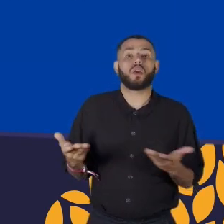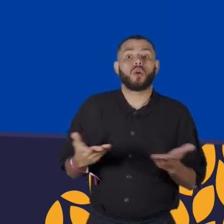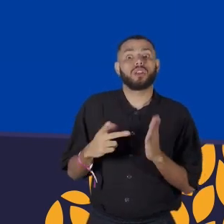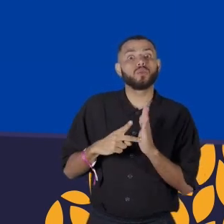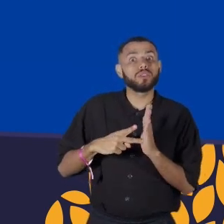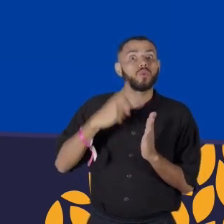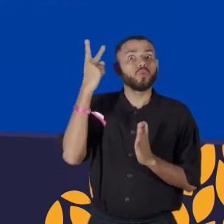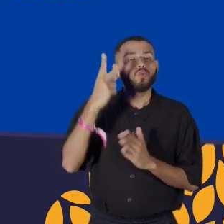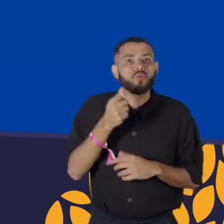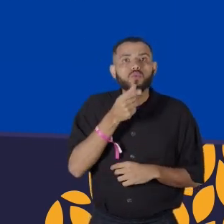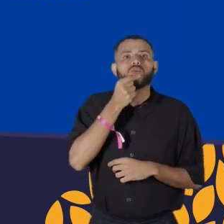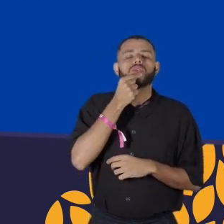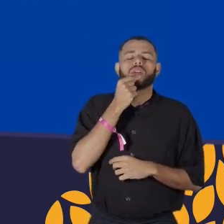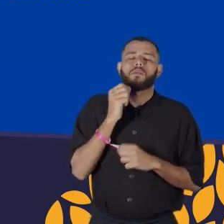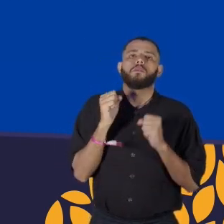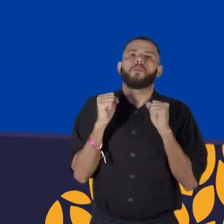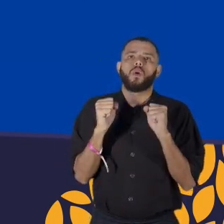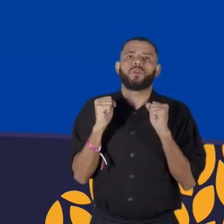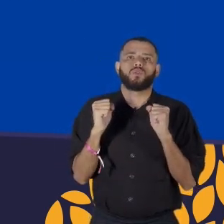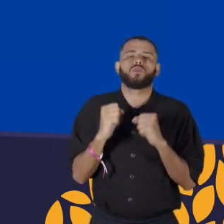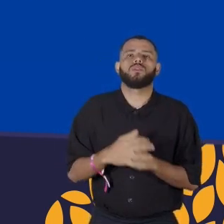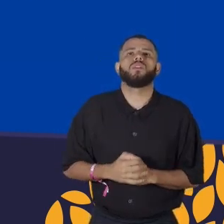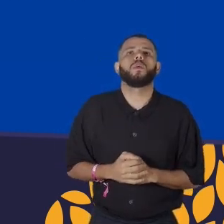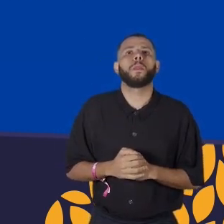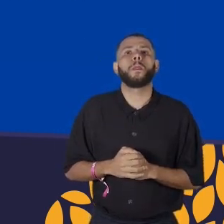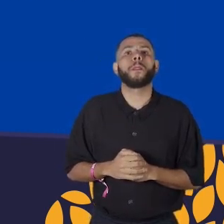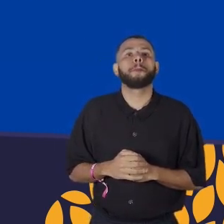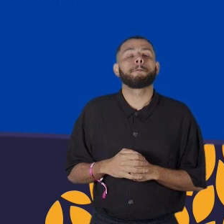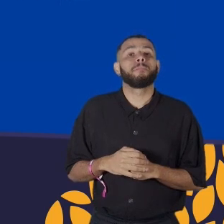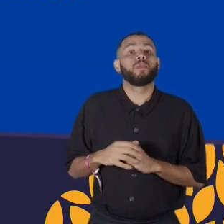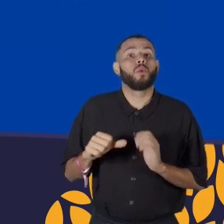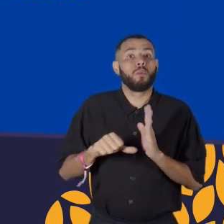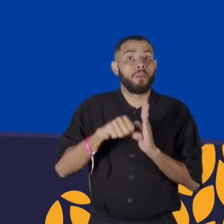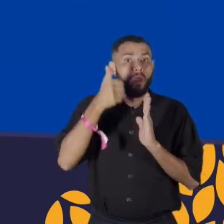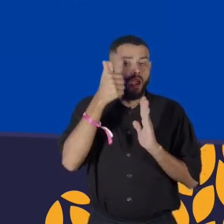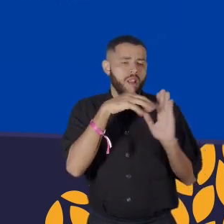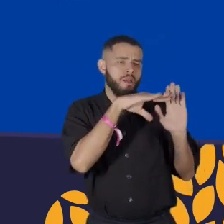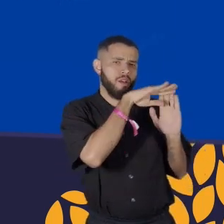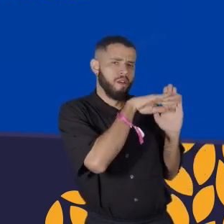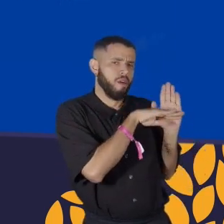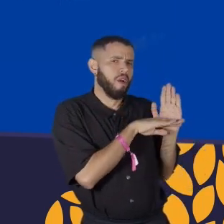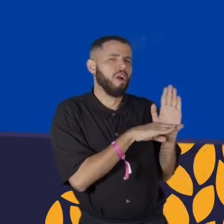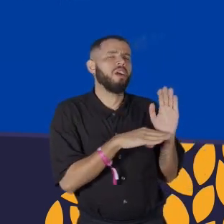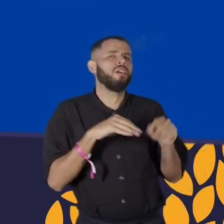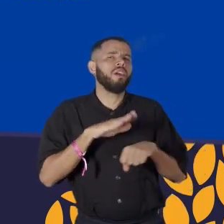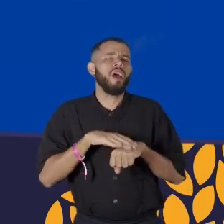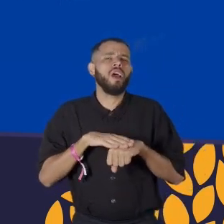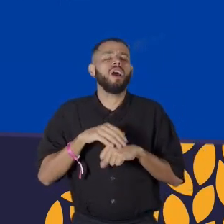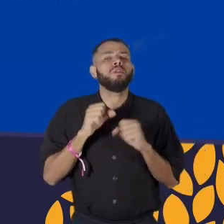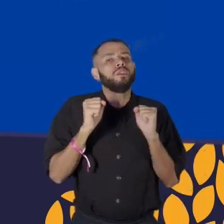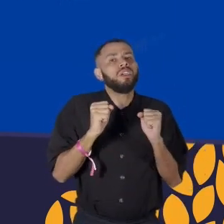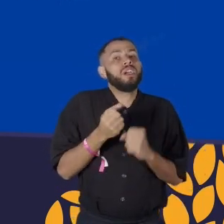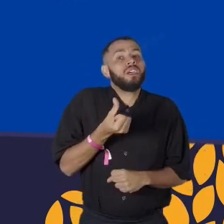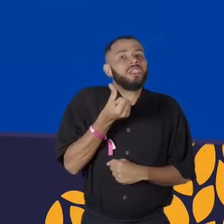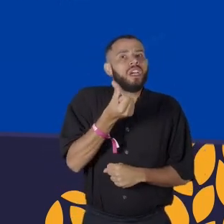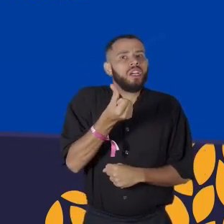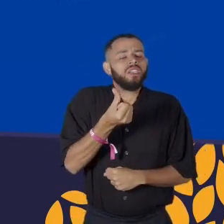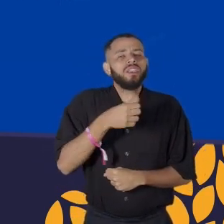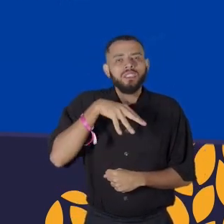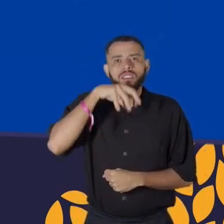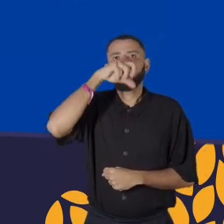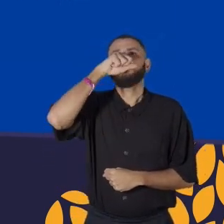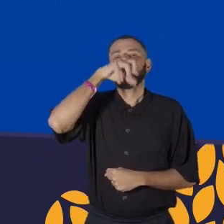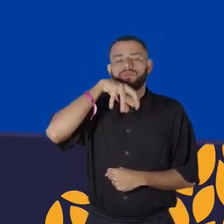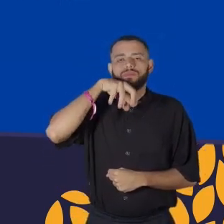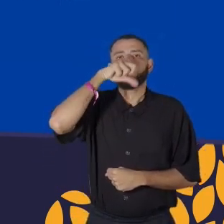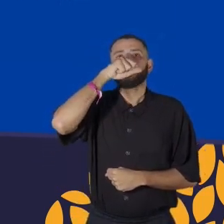ir. Nesse primeiro protocolo, eles fizeram, você poderia dar 6 inalações. Então, você fazia a